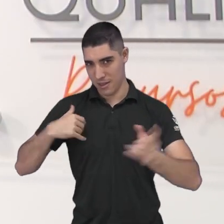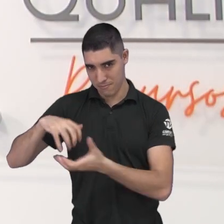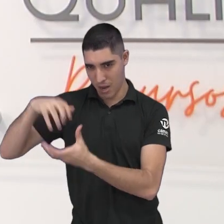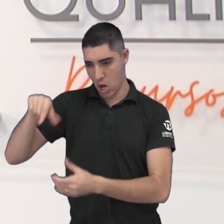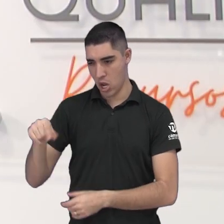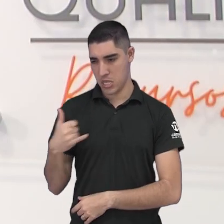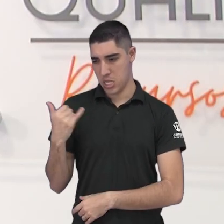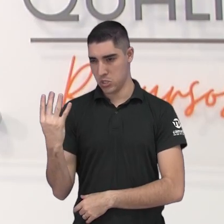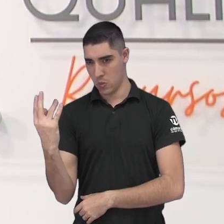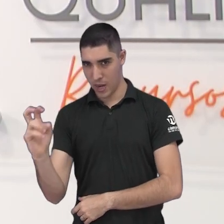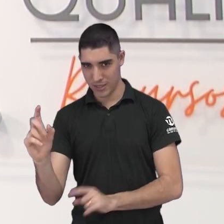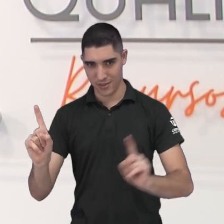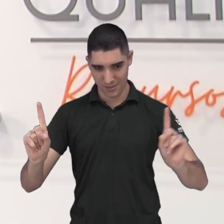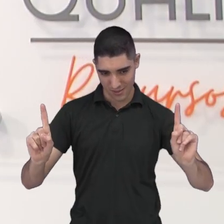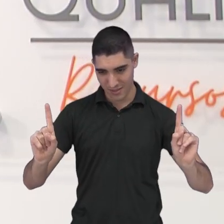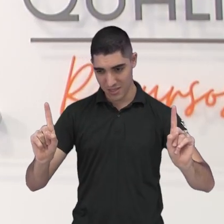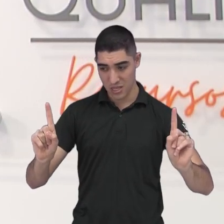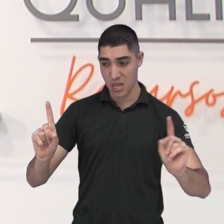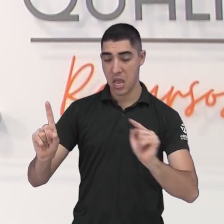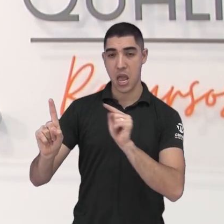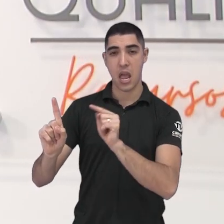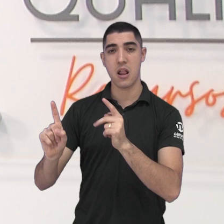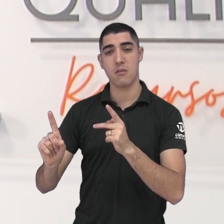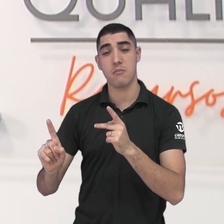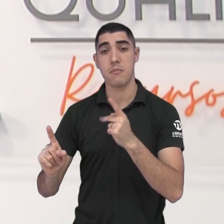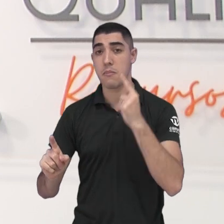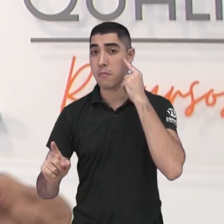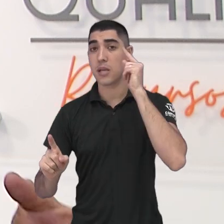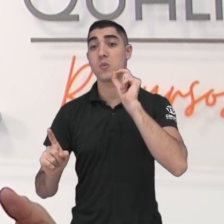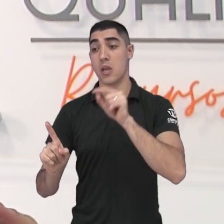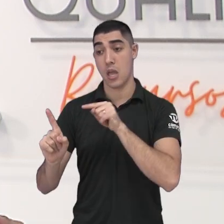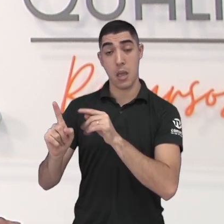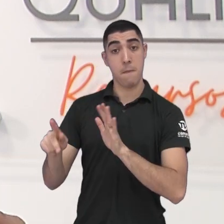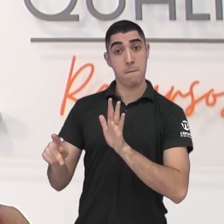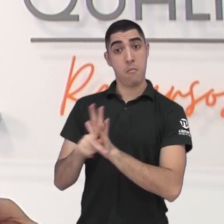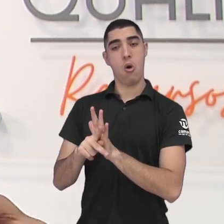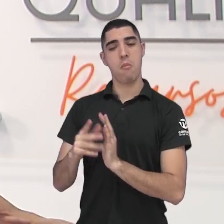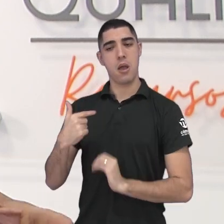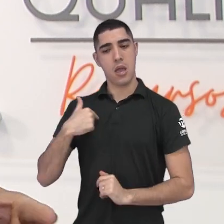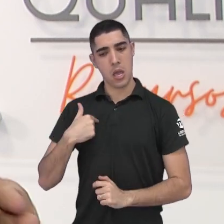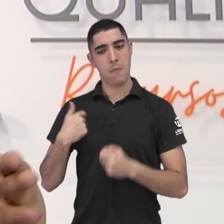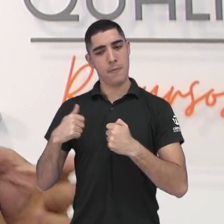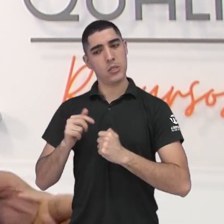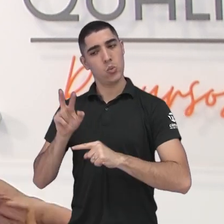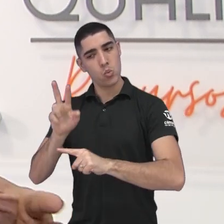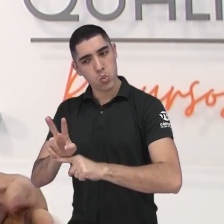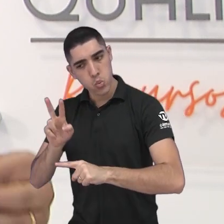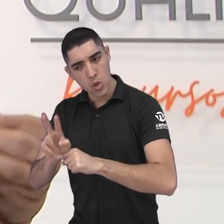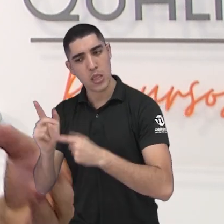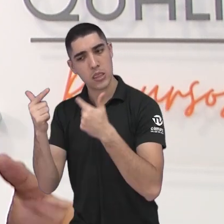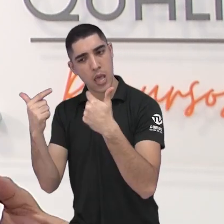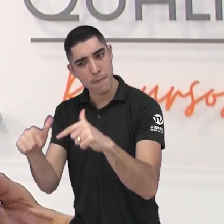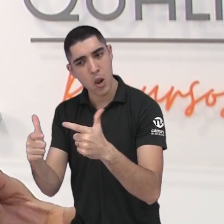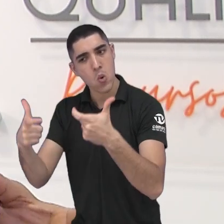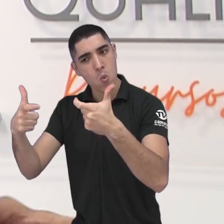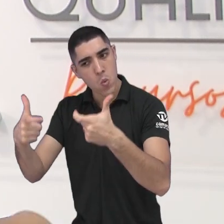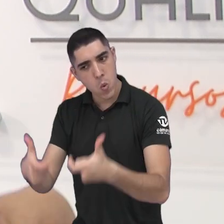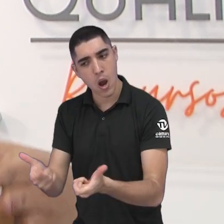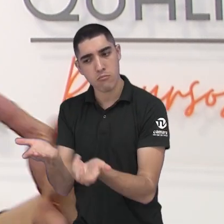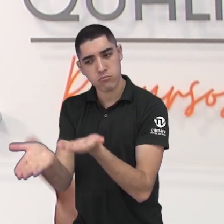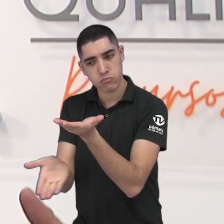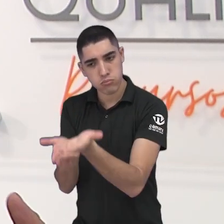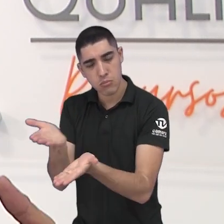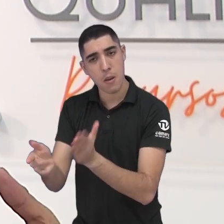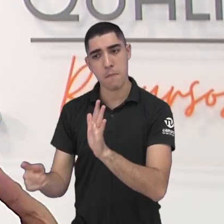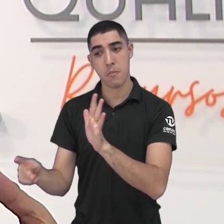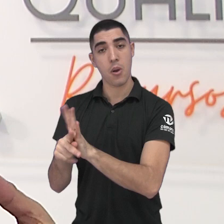mais velhos, de 45 anos, eles têm muito aquele senso de dono, né? E eles cuidavam e cuidam do trabalho,